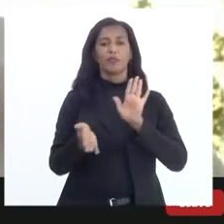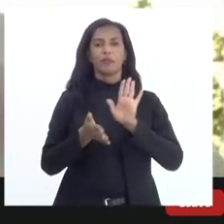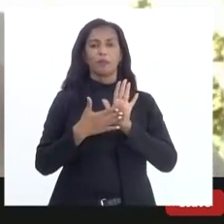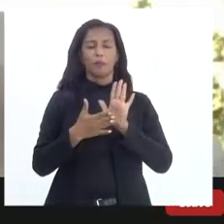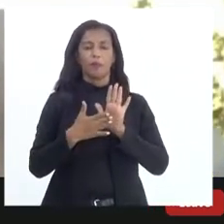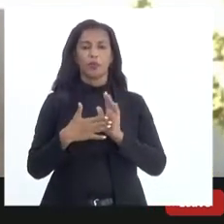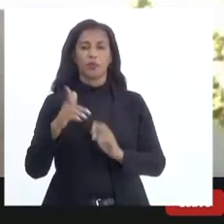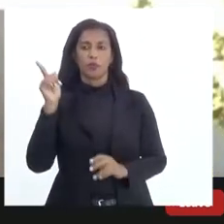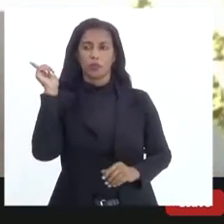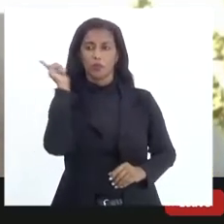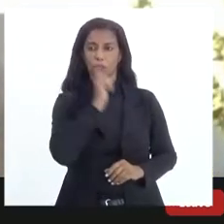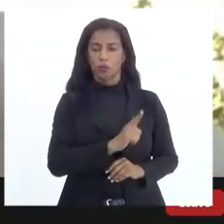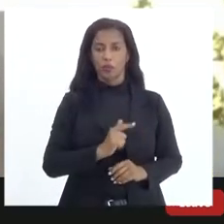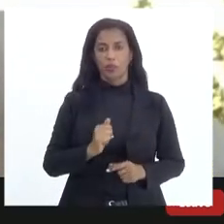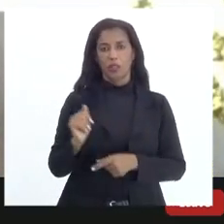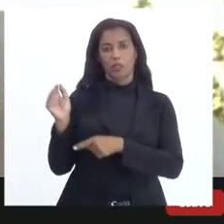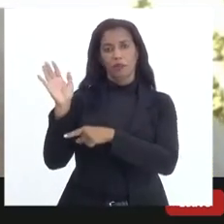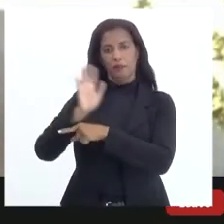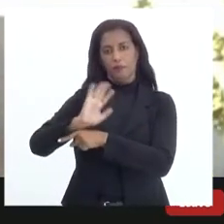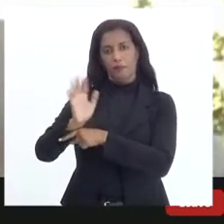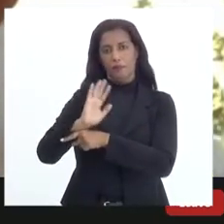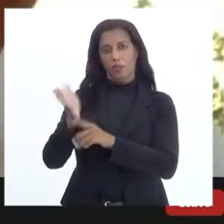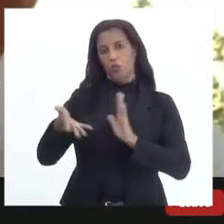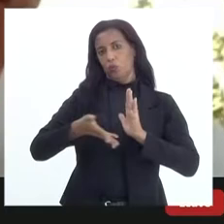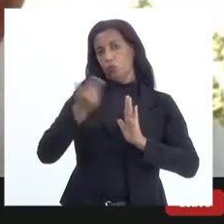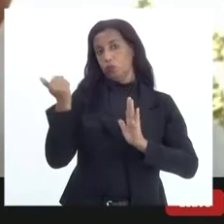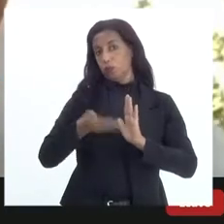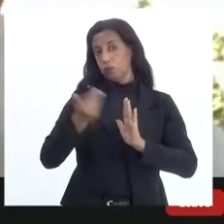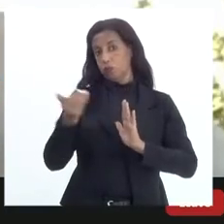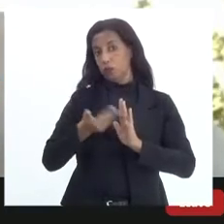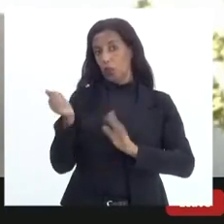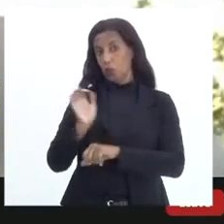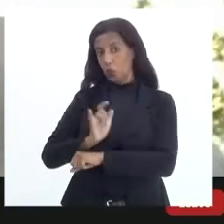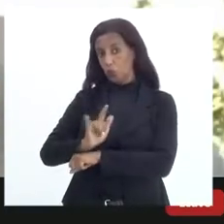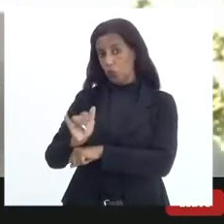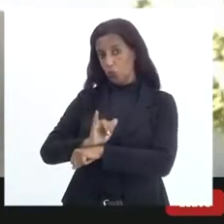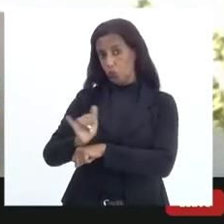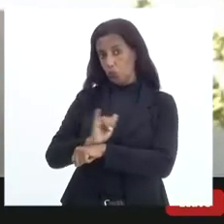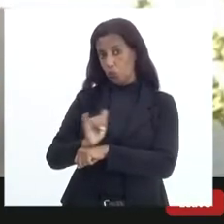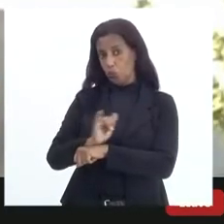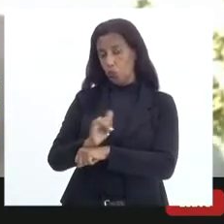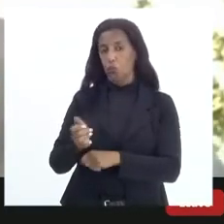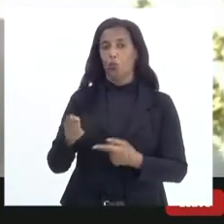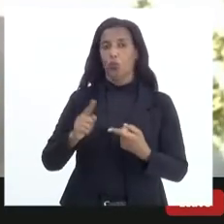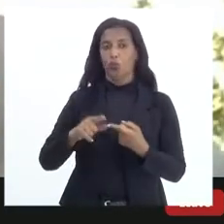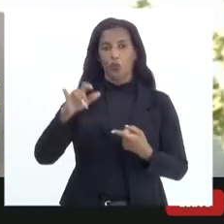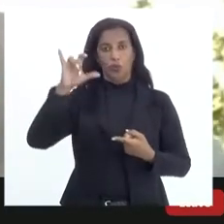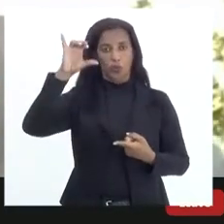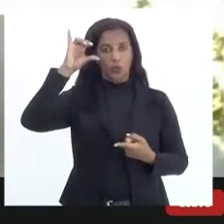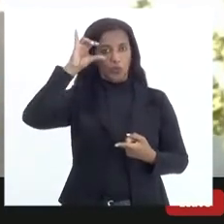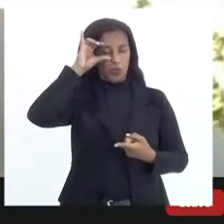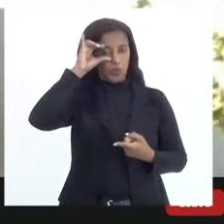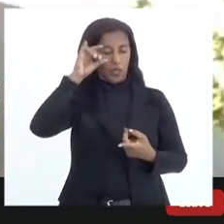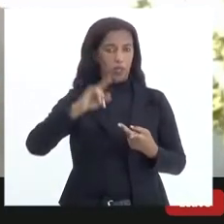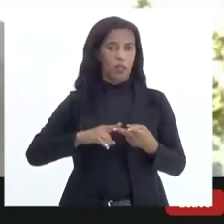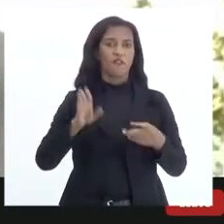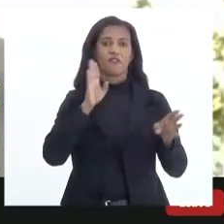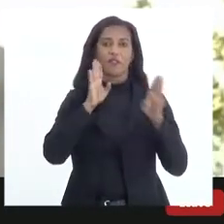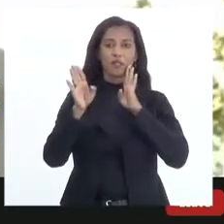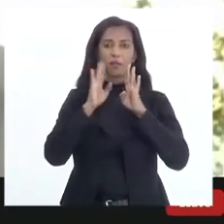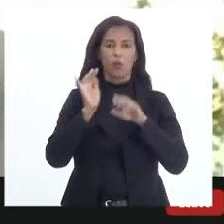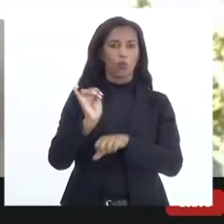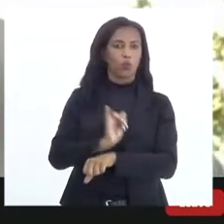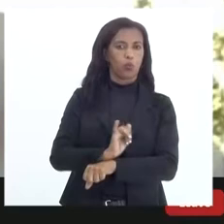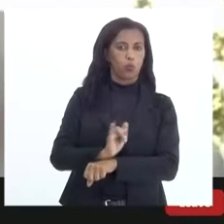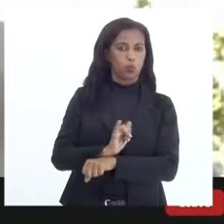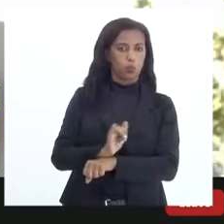consegui retirar alguns vídeos do ar com muita luta, hein? O Instagram, o Facebook e o YouTube